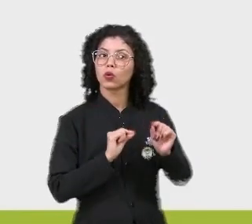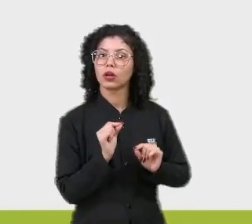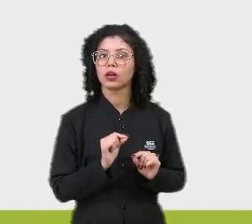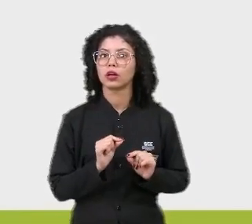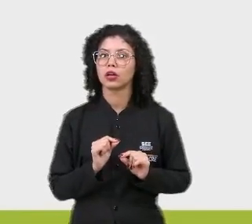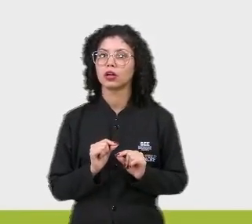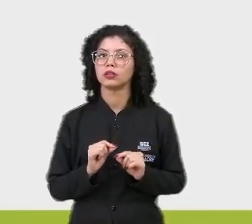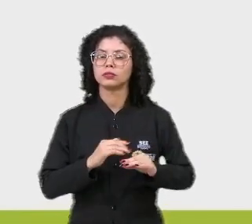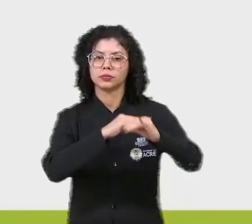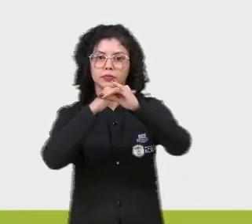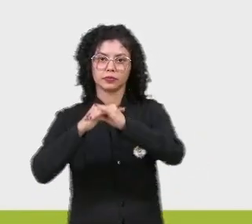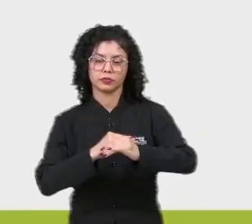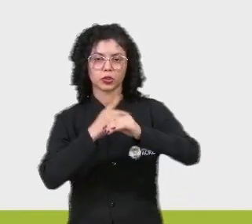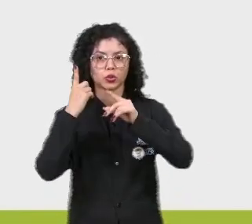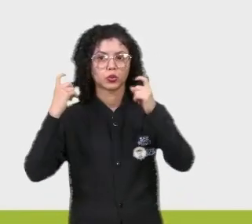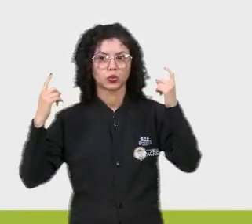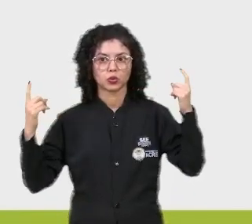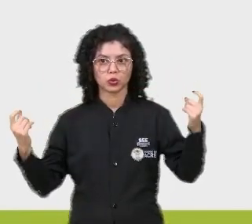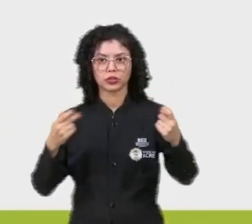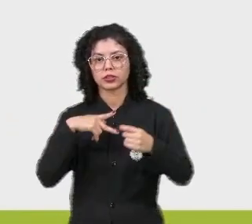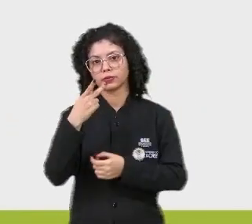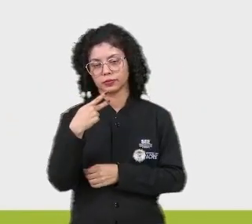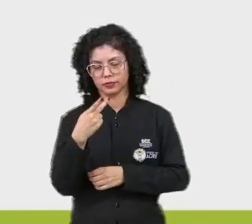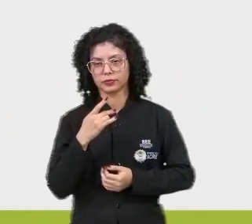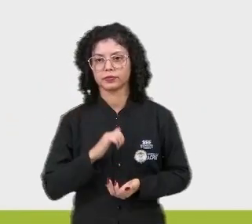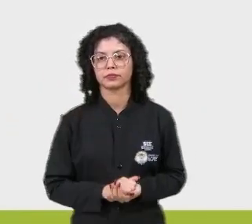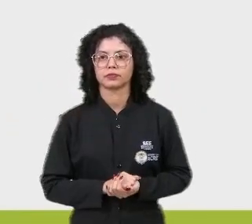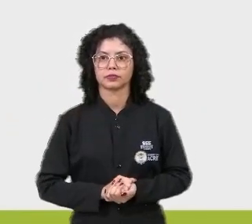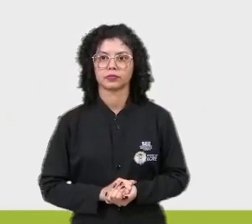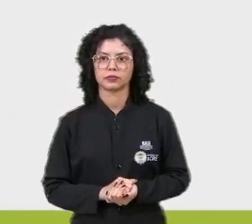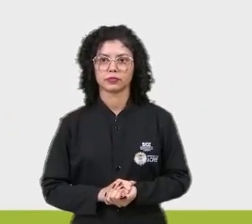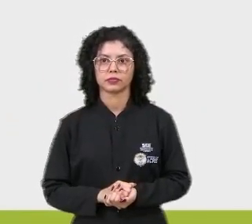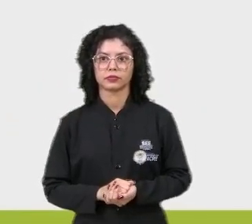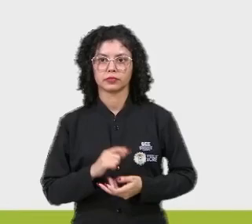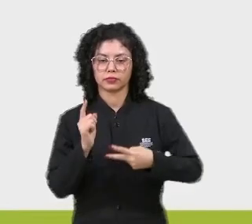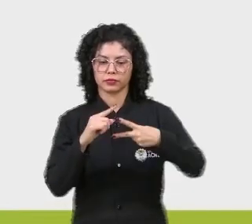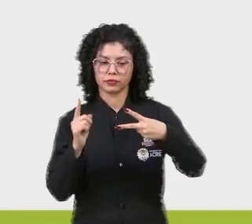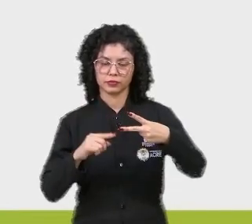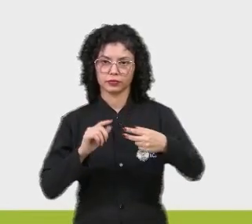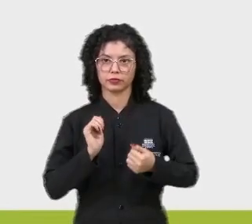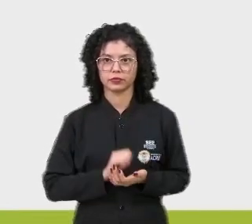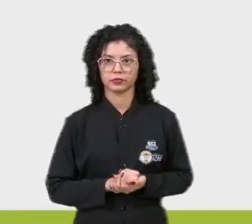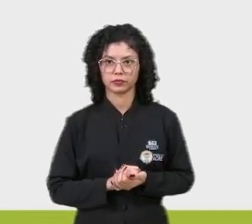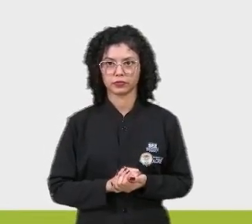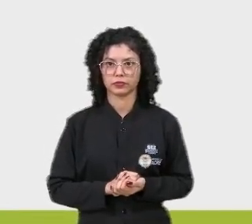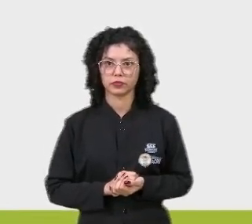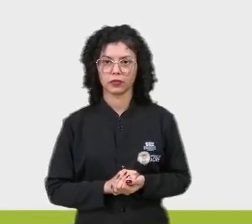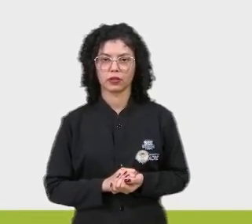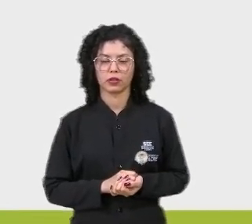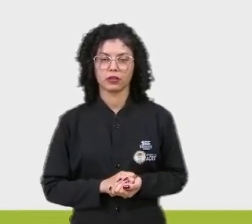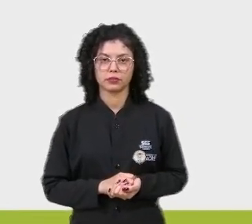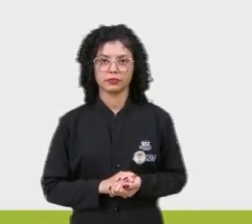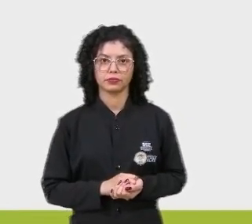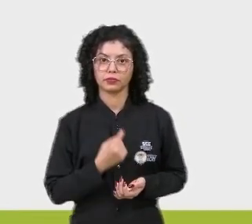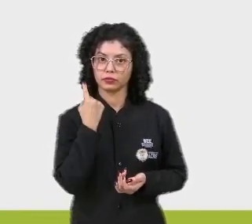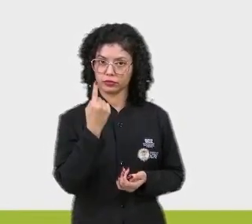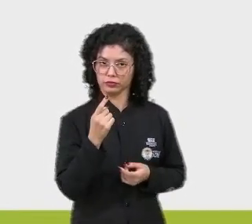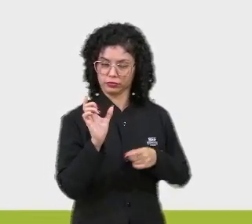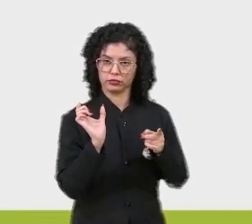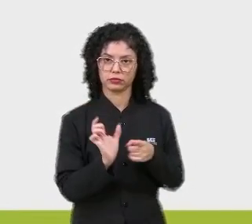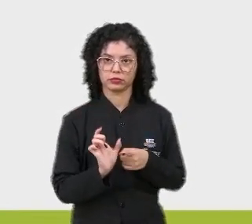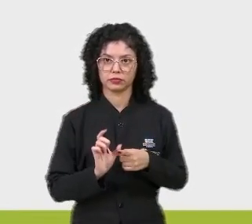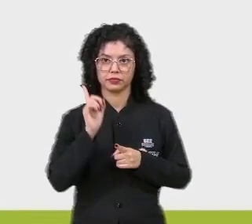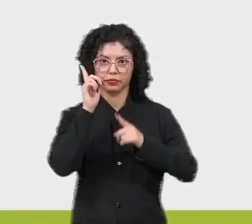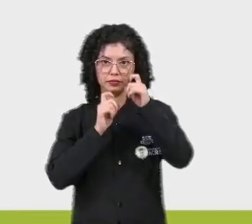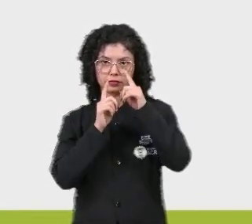igualdade fonética da pronúncia do som entre duas palavras ou entre uma palavra e